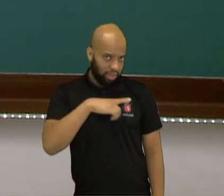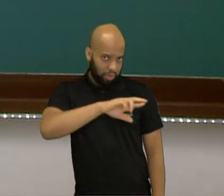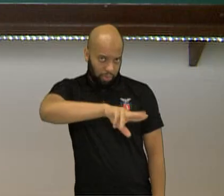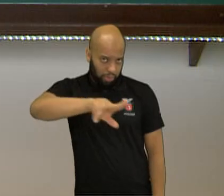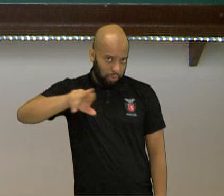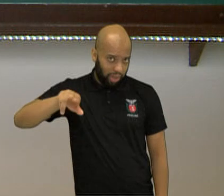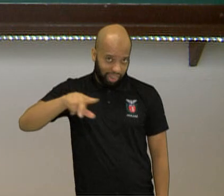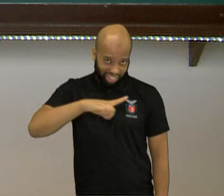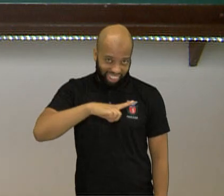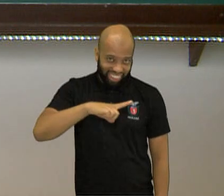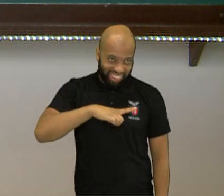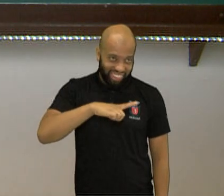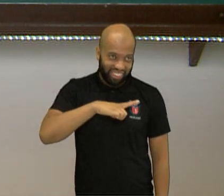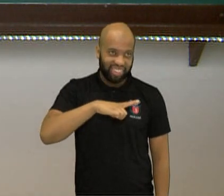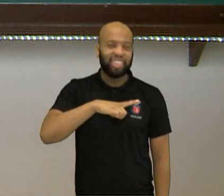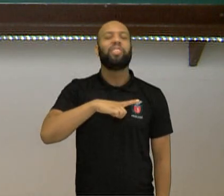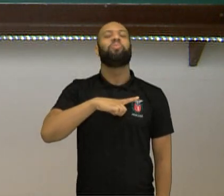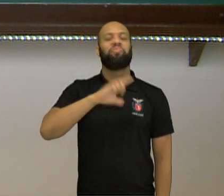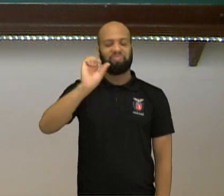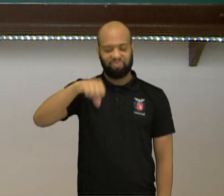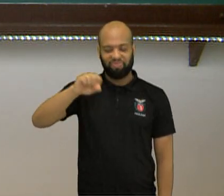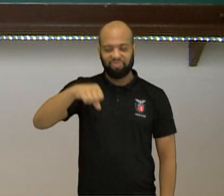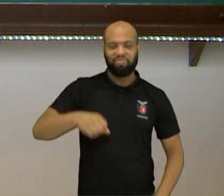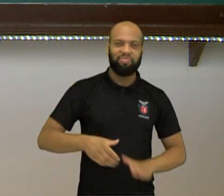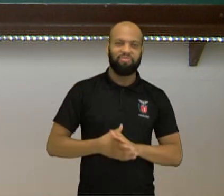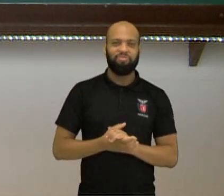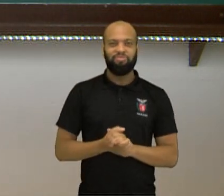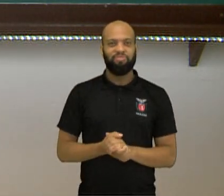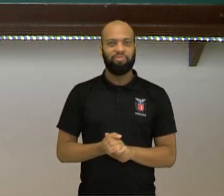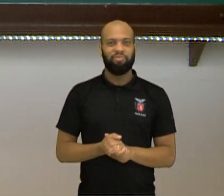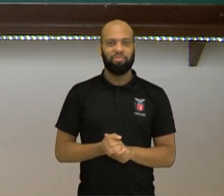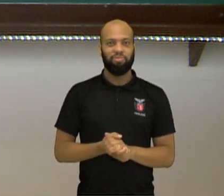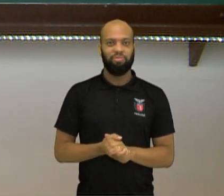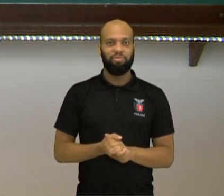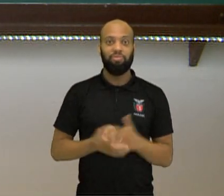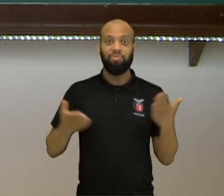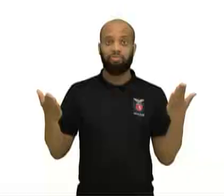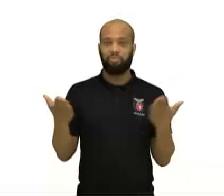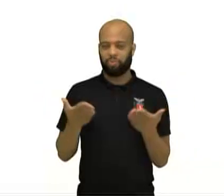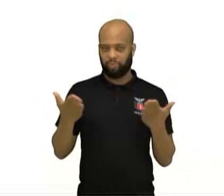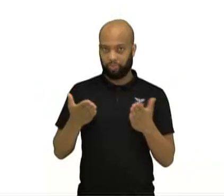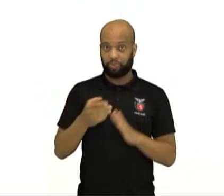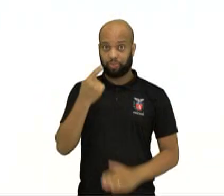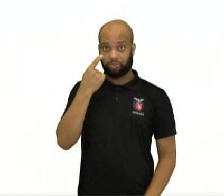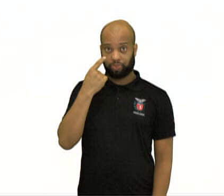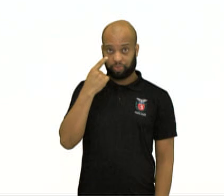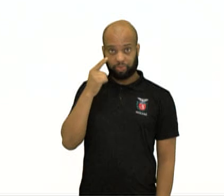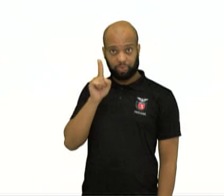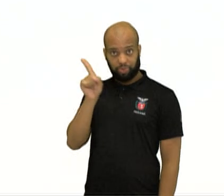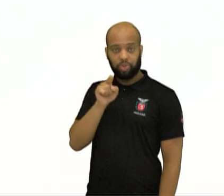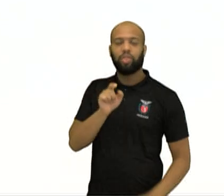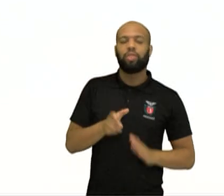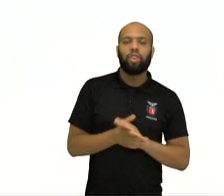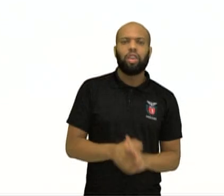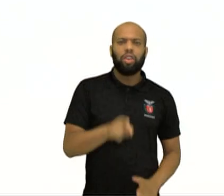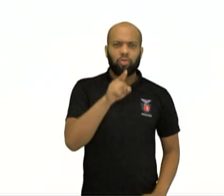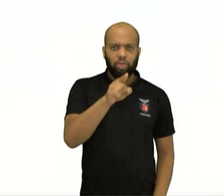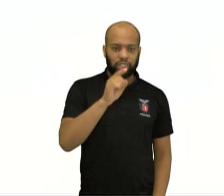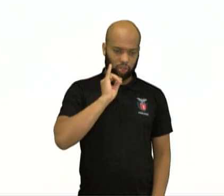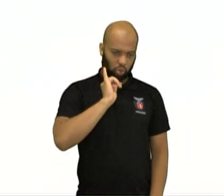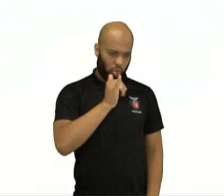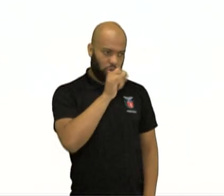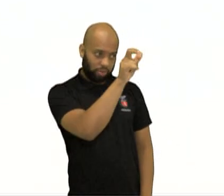Ai, hein? Isso mesmo. Agora, olha só o que a prof quer saber. Você costuma contar às pessoas sobre